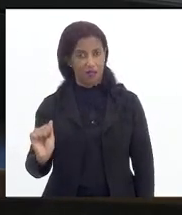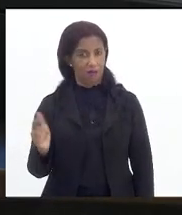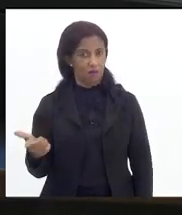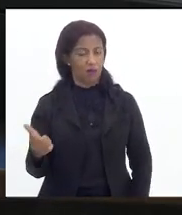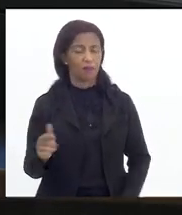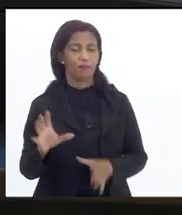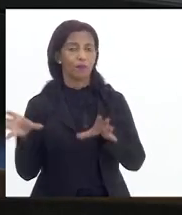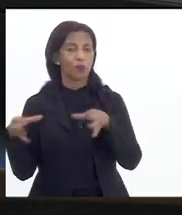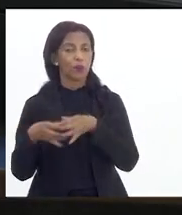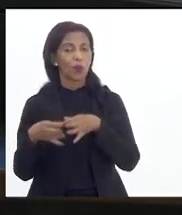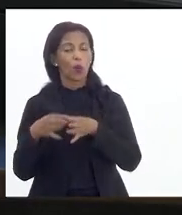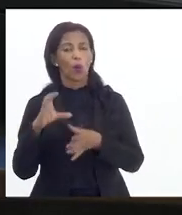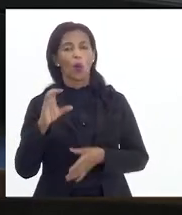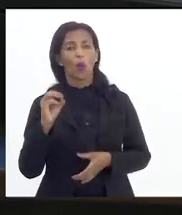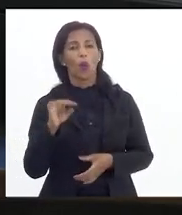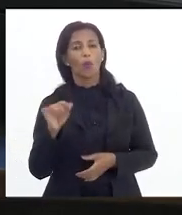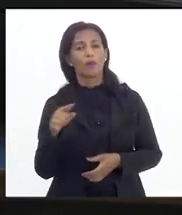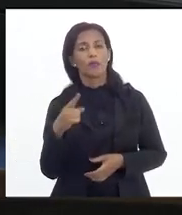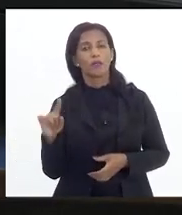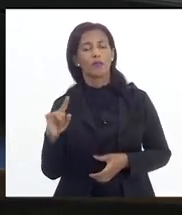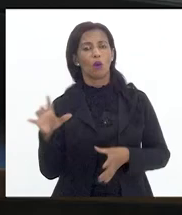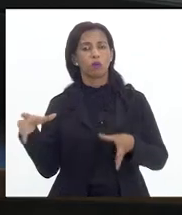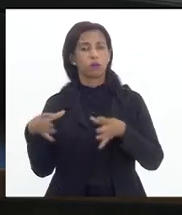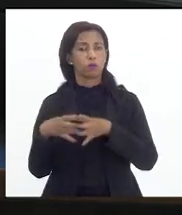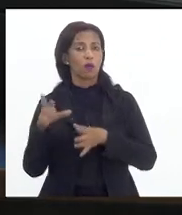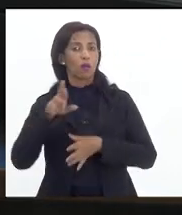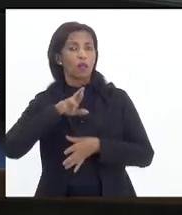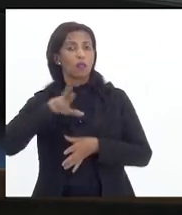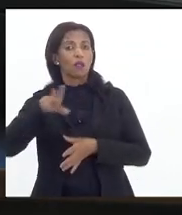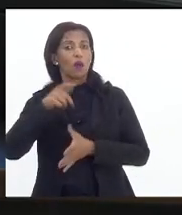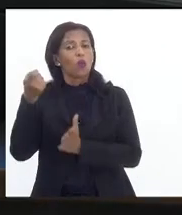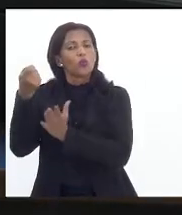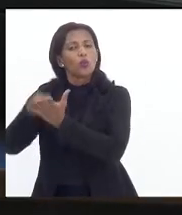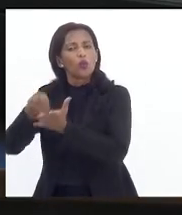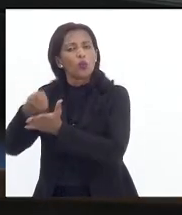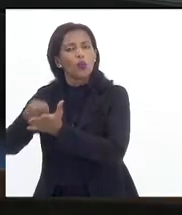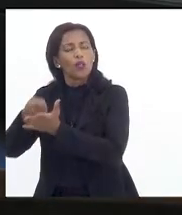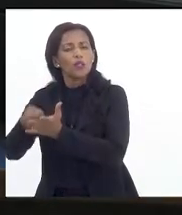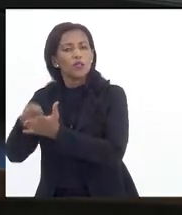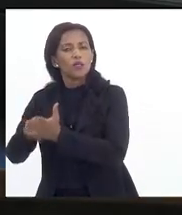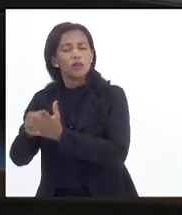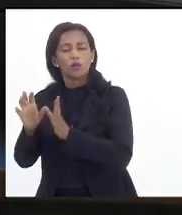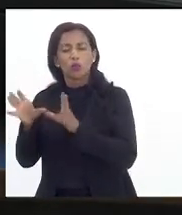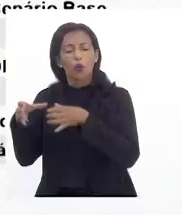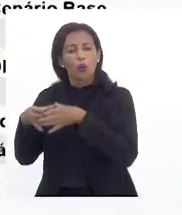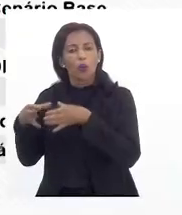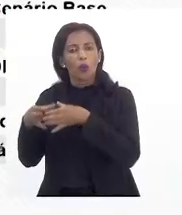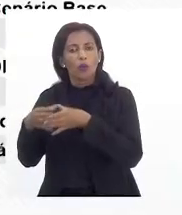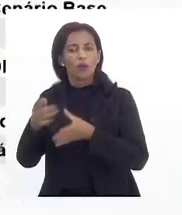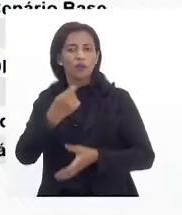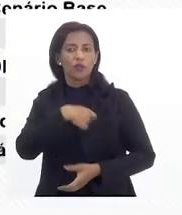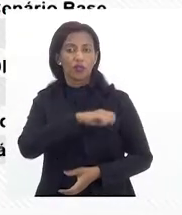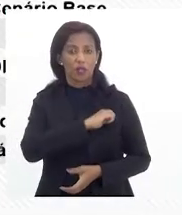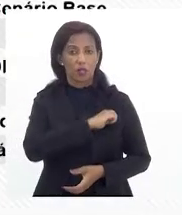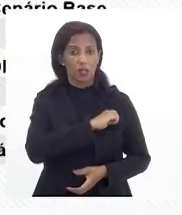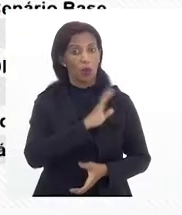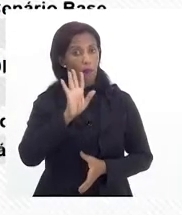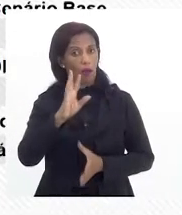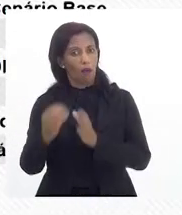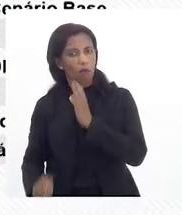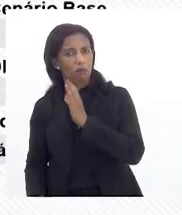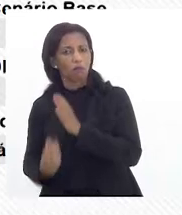faz a comissão não a comissão do regime do conselho de fiscalização mas a comissão